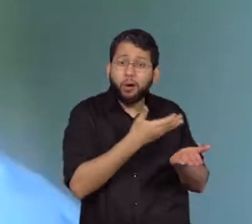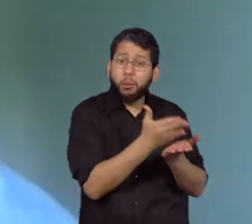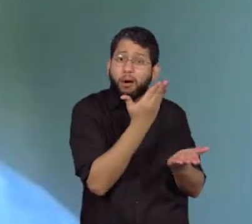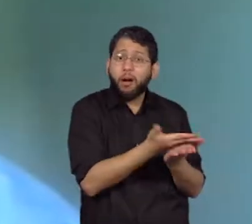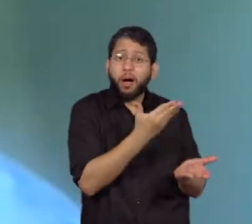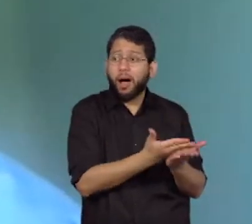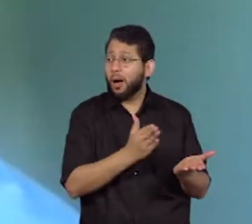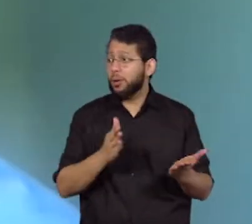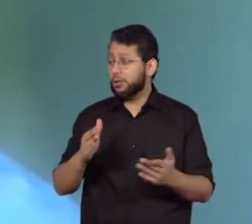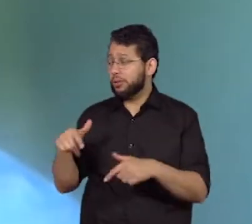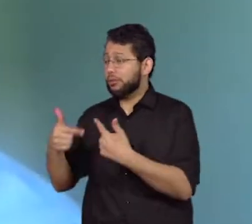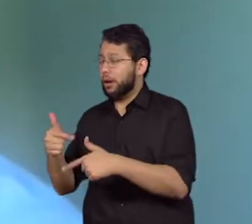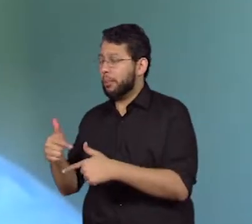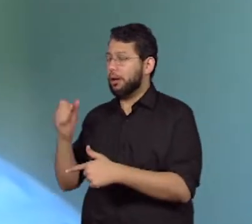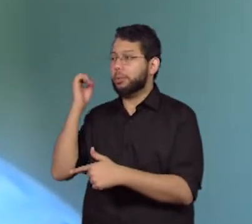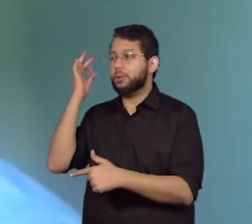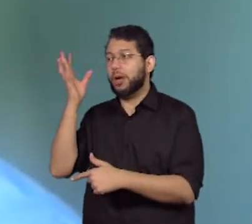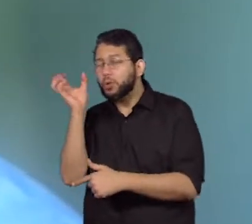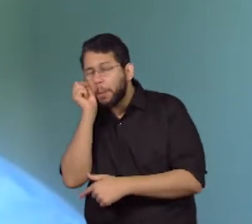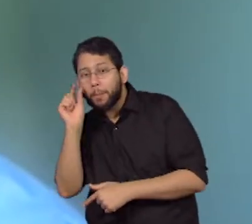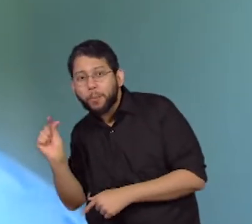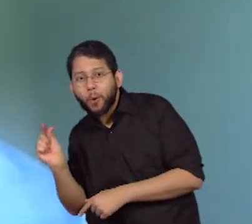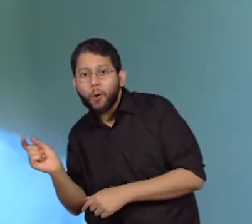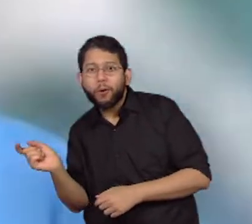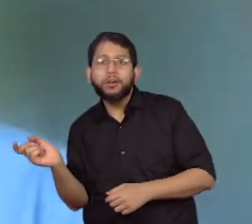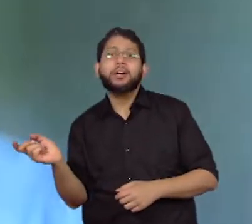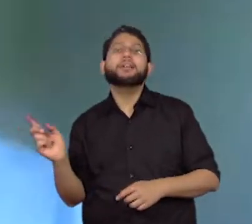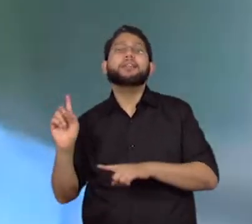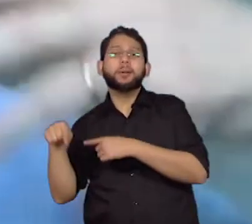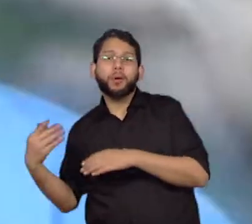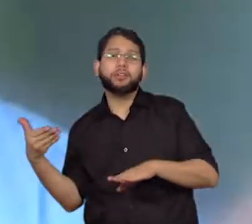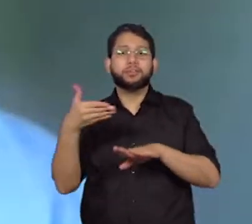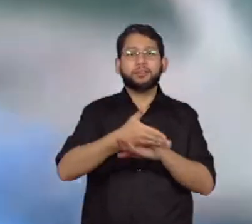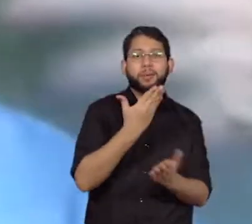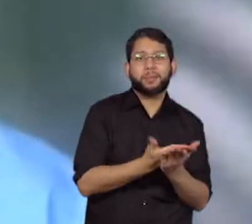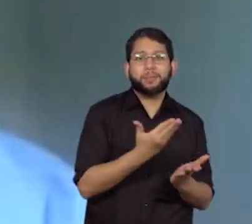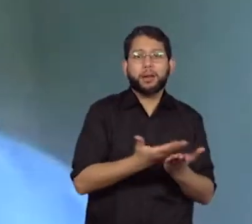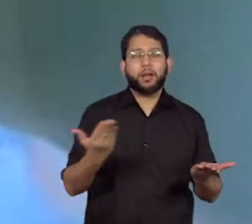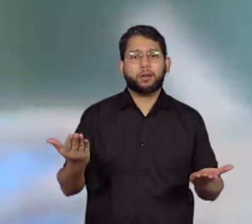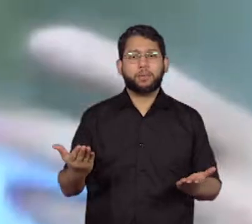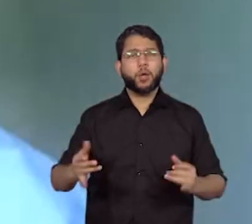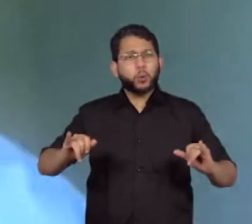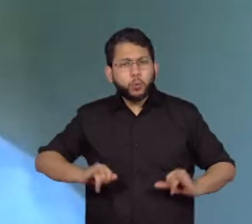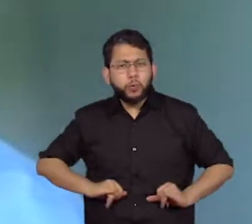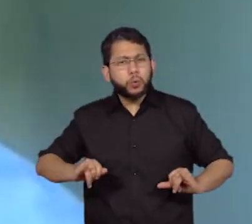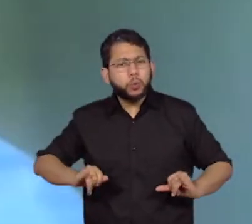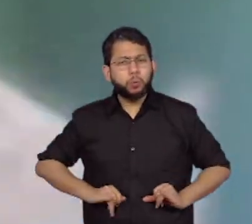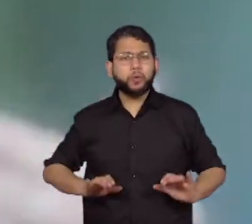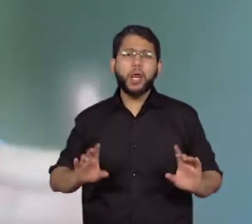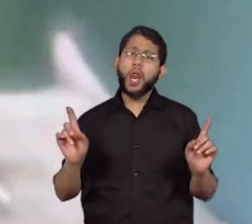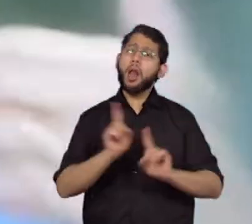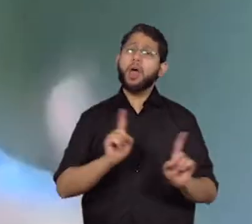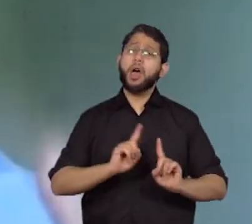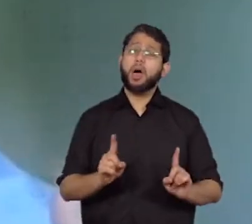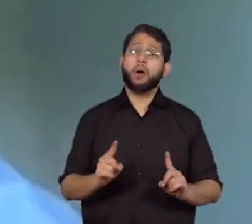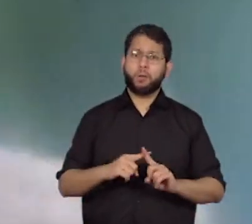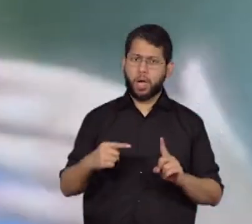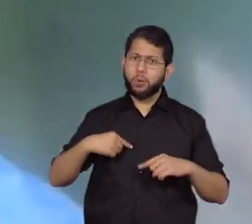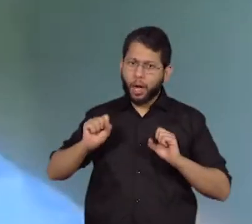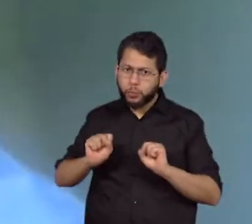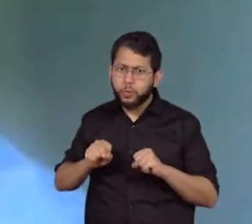triste, ou sofrido. Era sofrido no sentido de trabalhar muito, de estar sempre atento. Mas eu